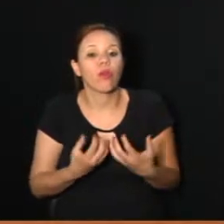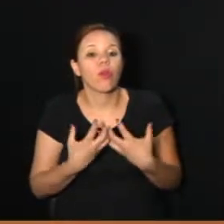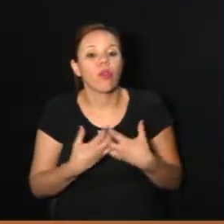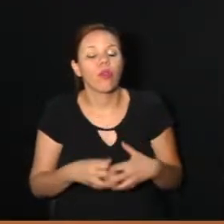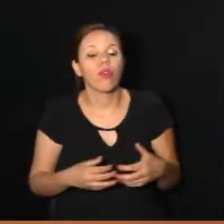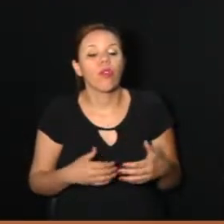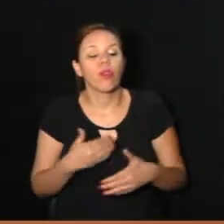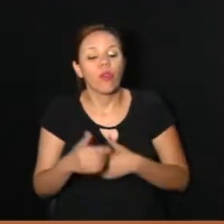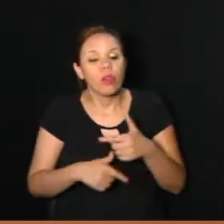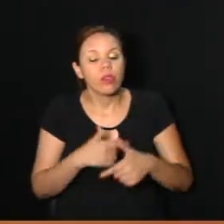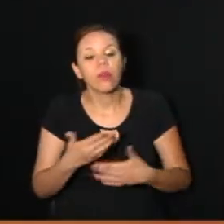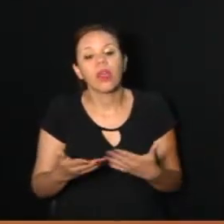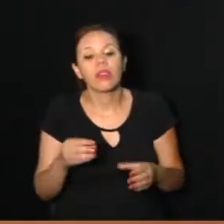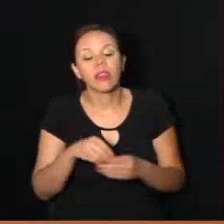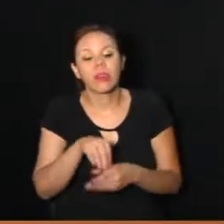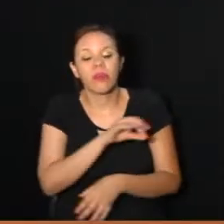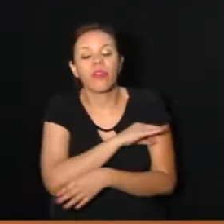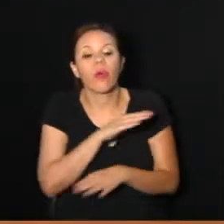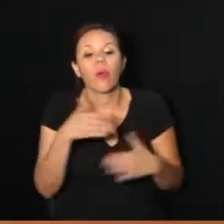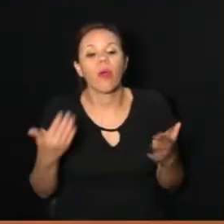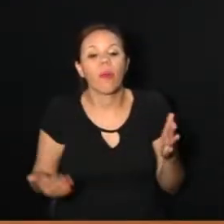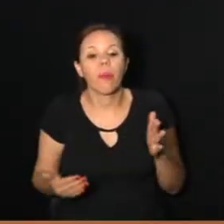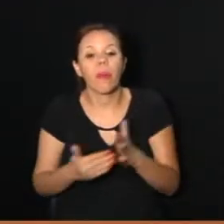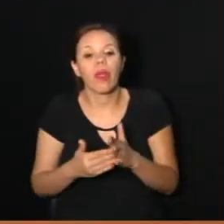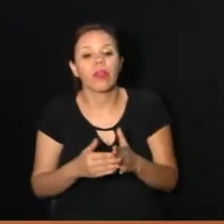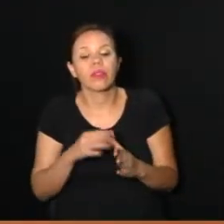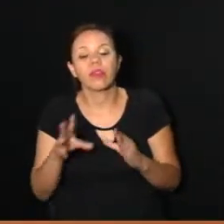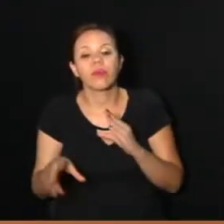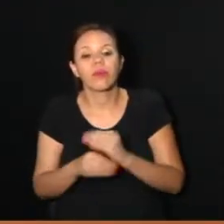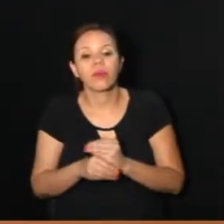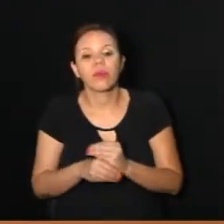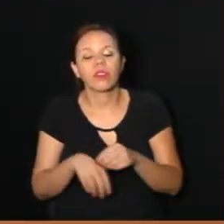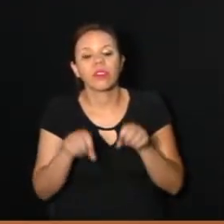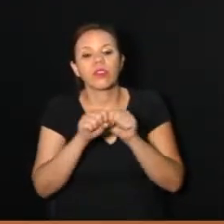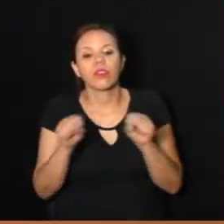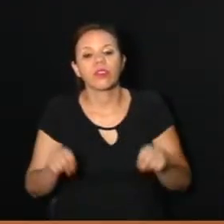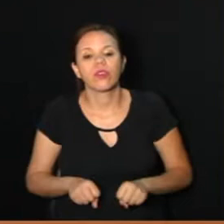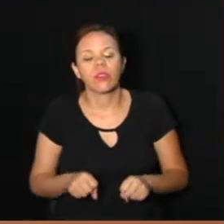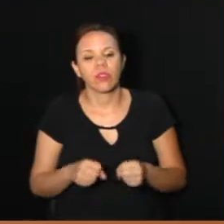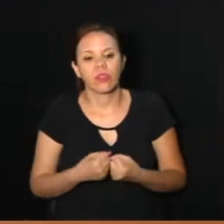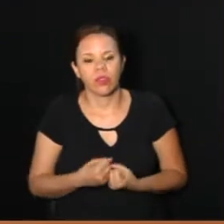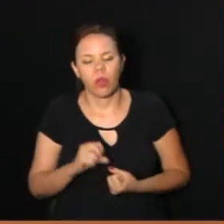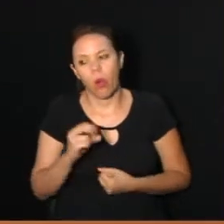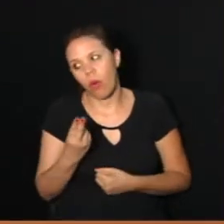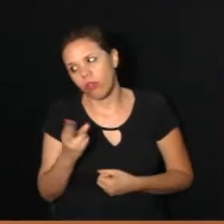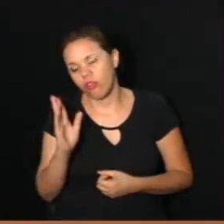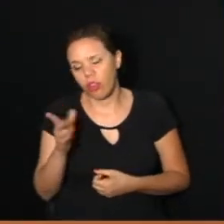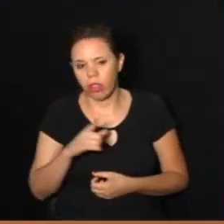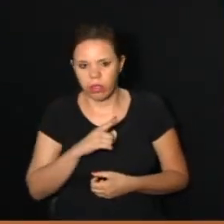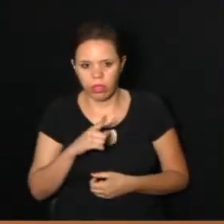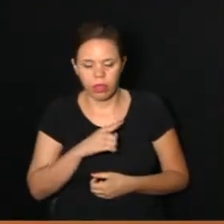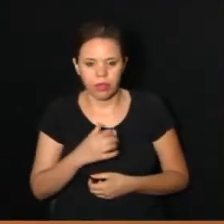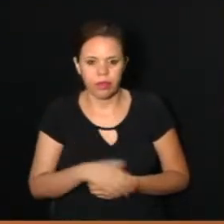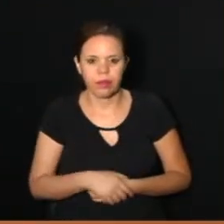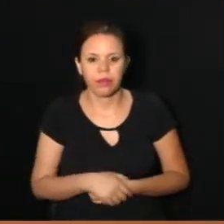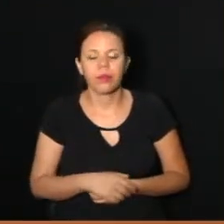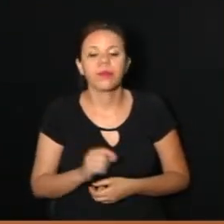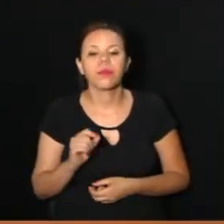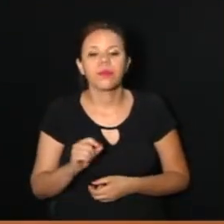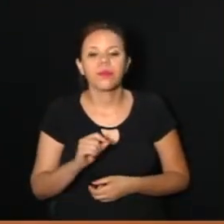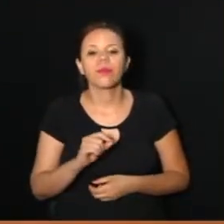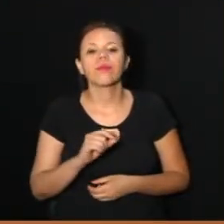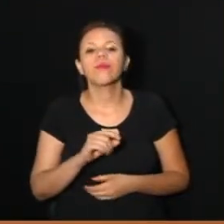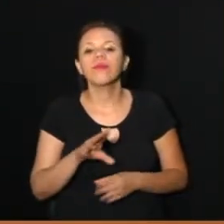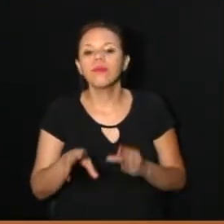conduzido isso e qual que é o prazo de implementação de um sistema, ou se já tem esse sistema, que é integrado